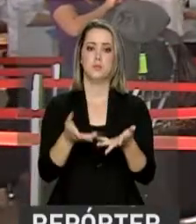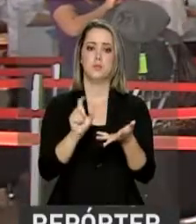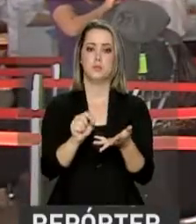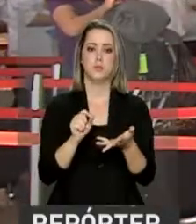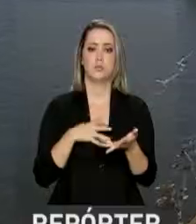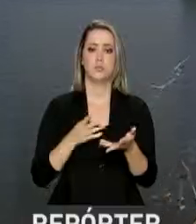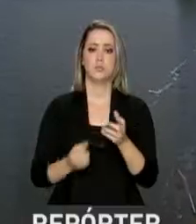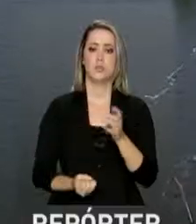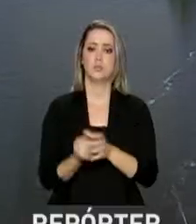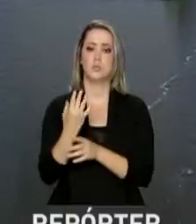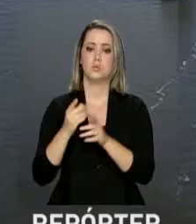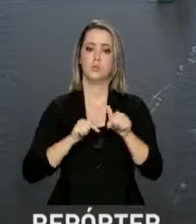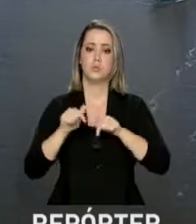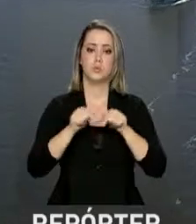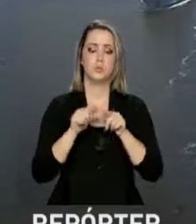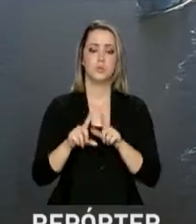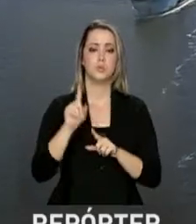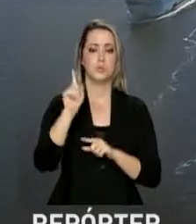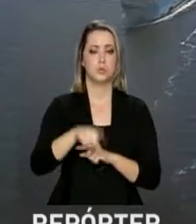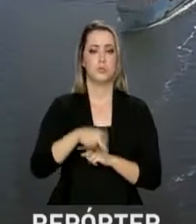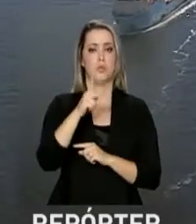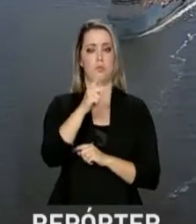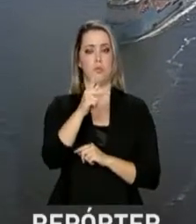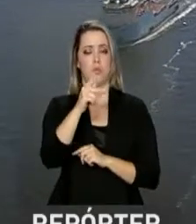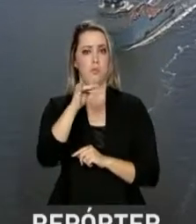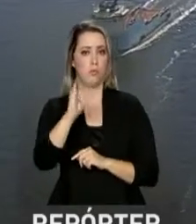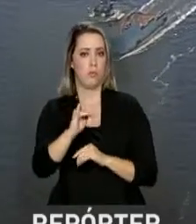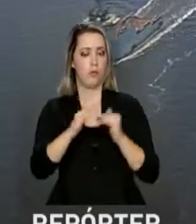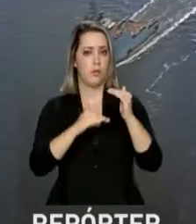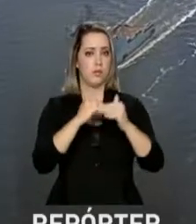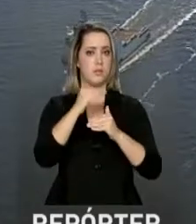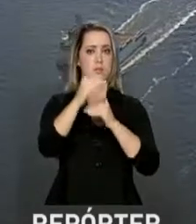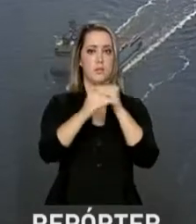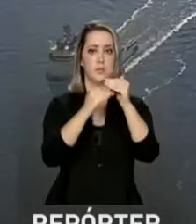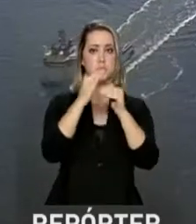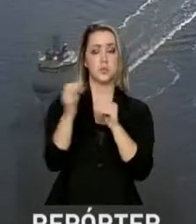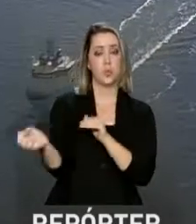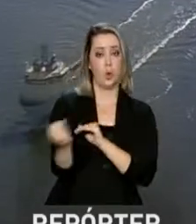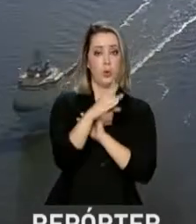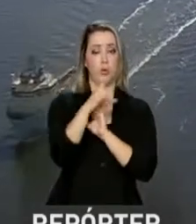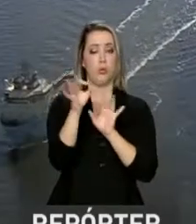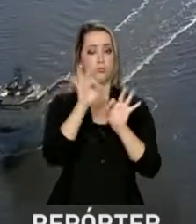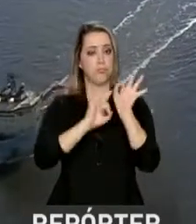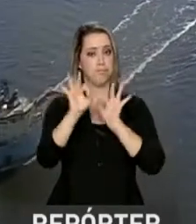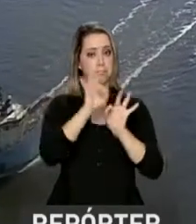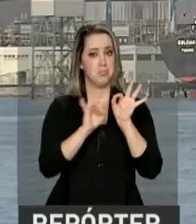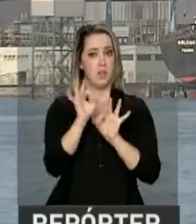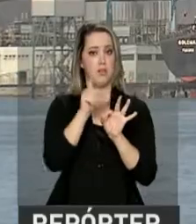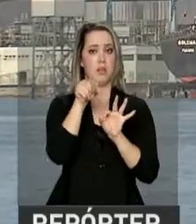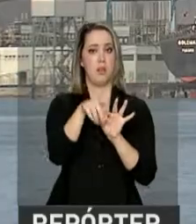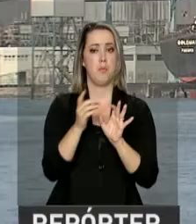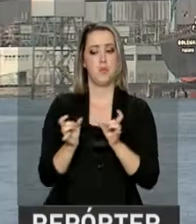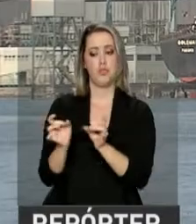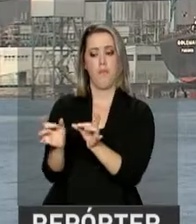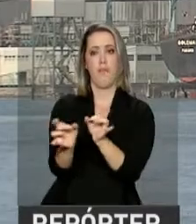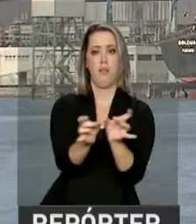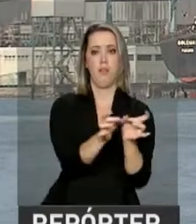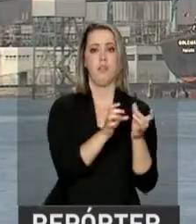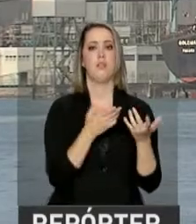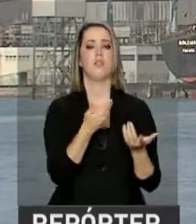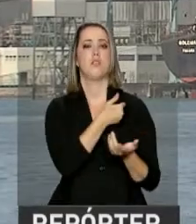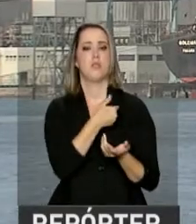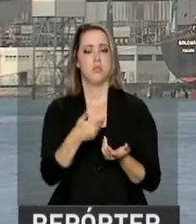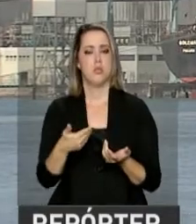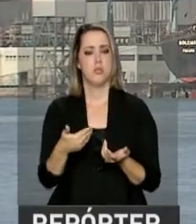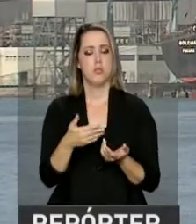e empregos. Uma das ferramentas do PPI, o projeto Crescer, remodelou o formato de concessões no Brasil, modernizou as regras